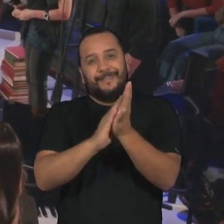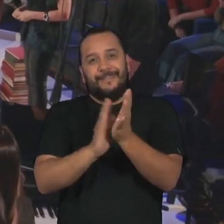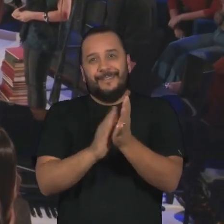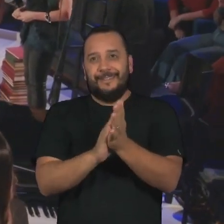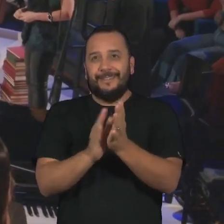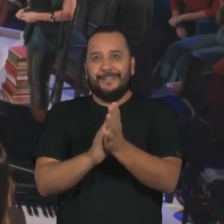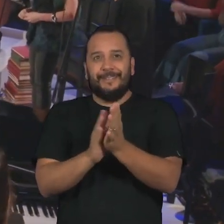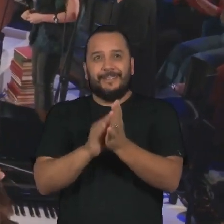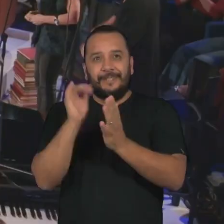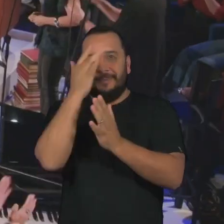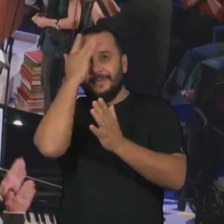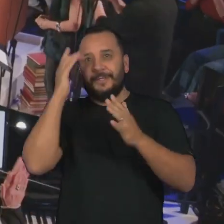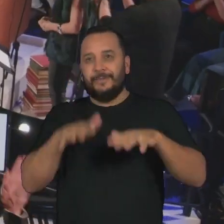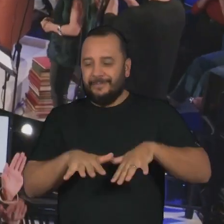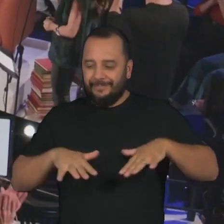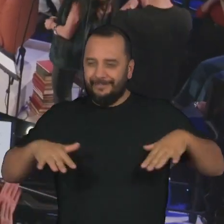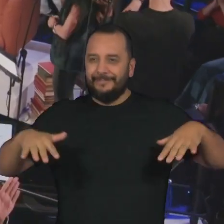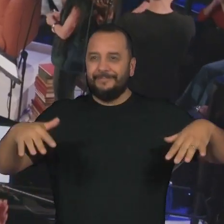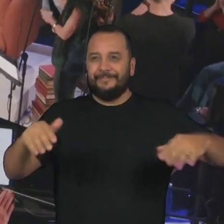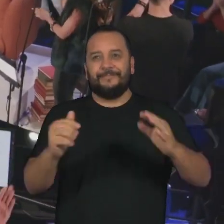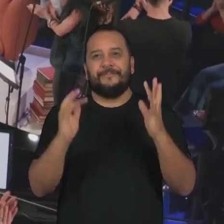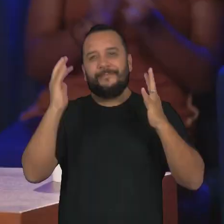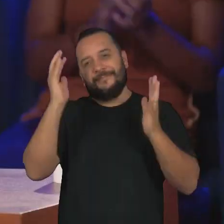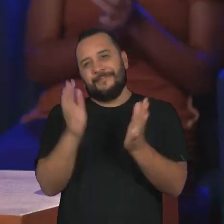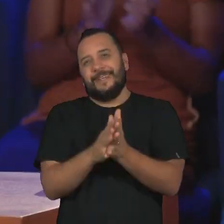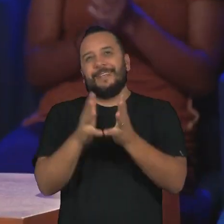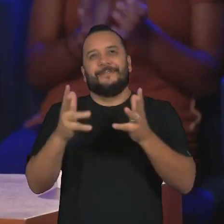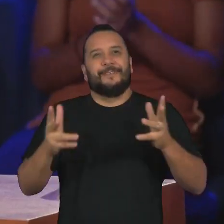E essa plateia incrível!